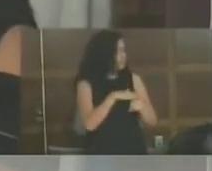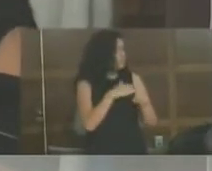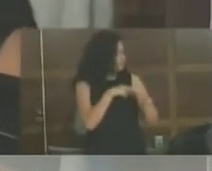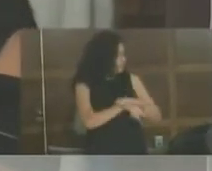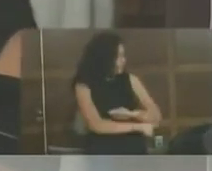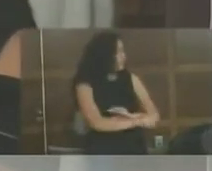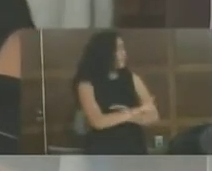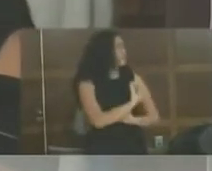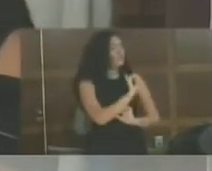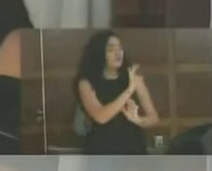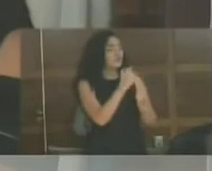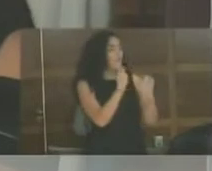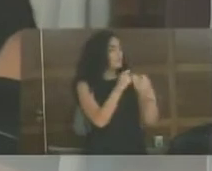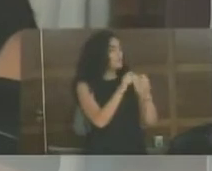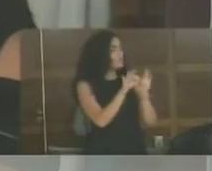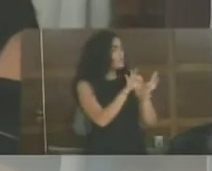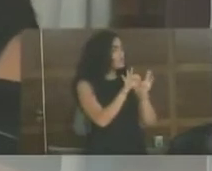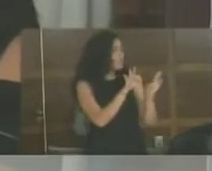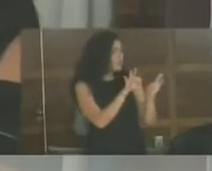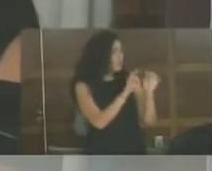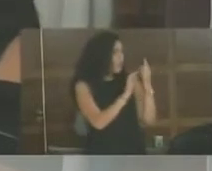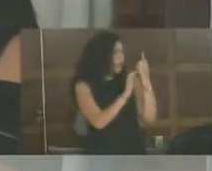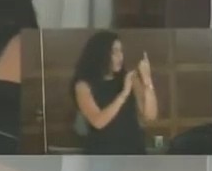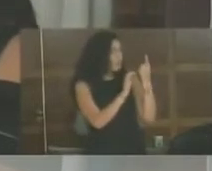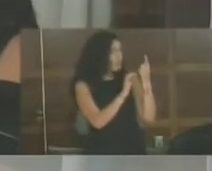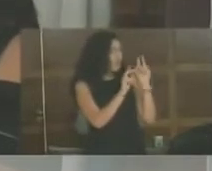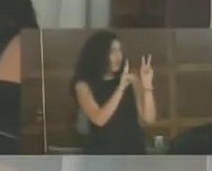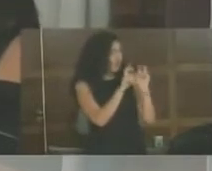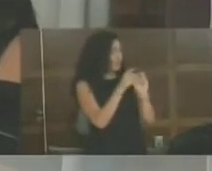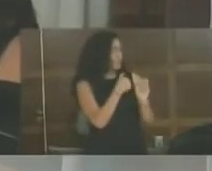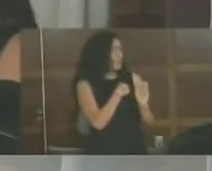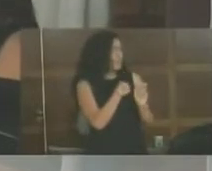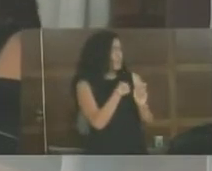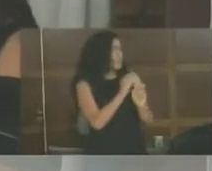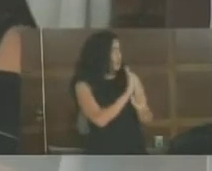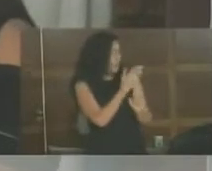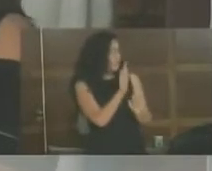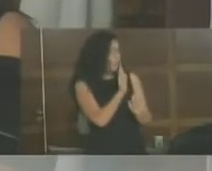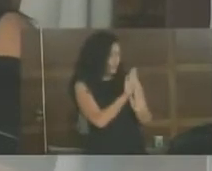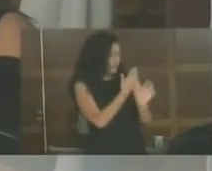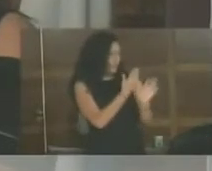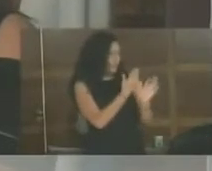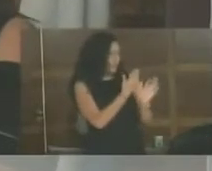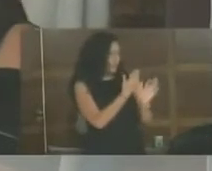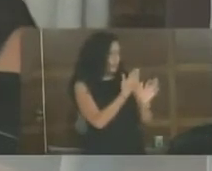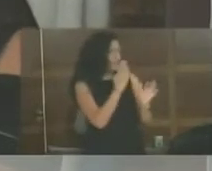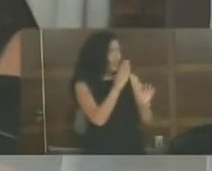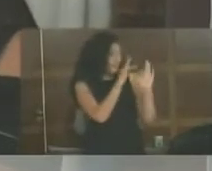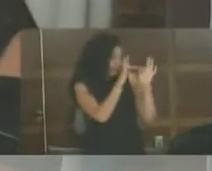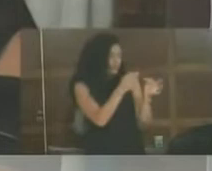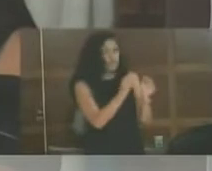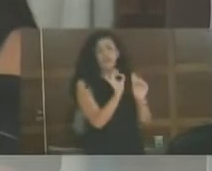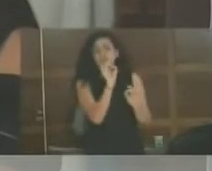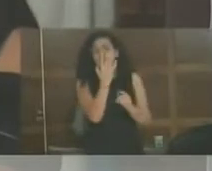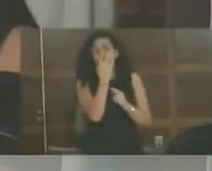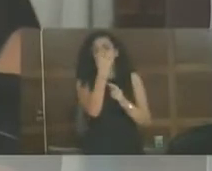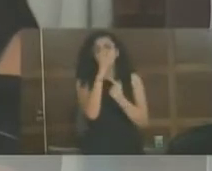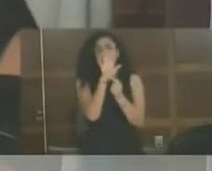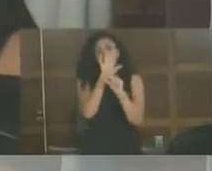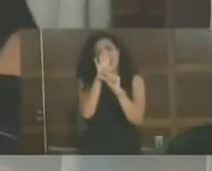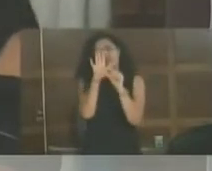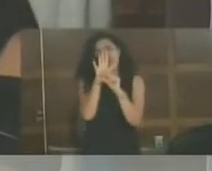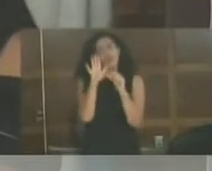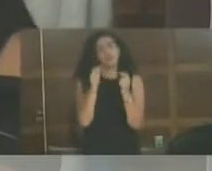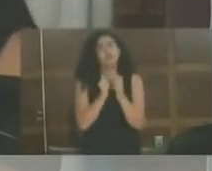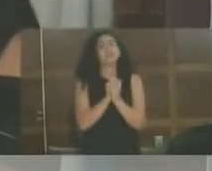A gente só tem que ajustar uma questão, né? Eu acho que você vai pedir regime de urgência simples, já pediu? Então, é só uma questão de dotação, porque a gente